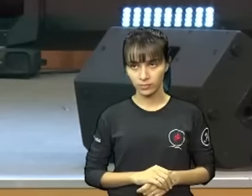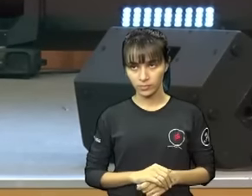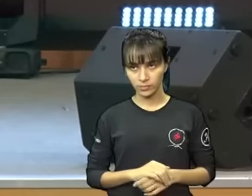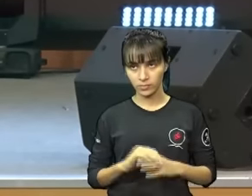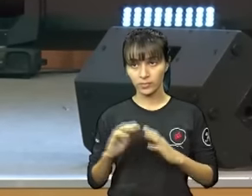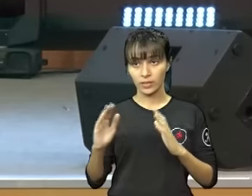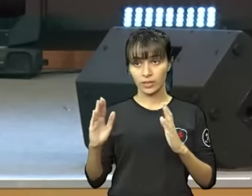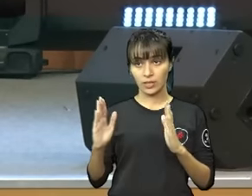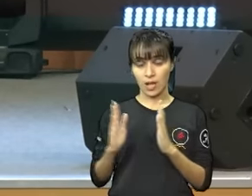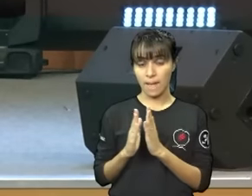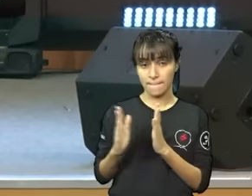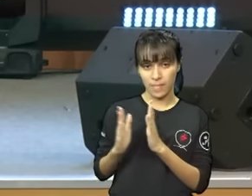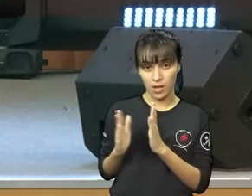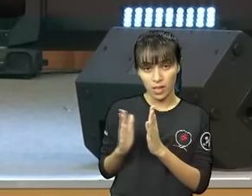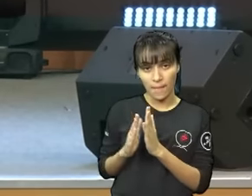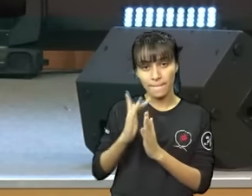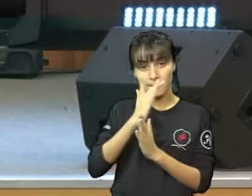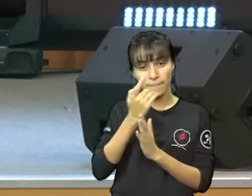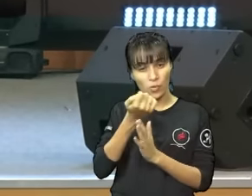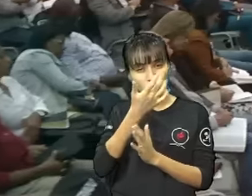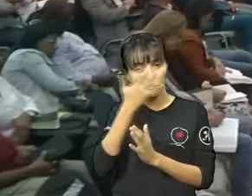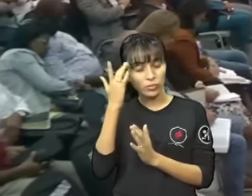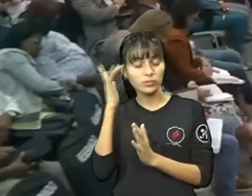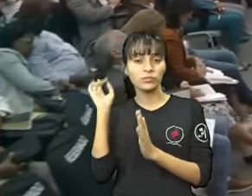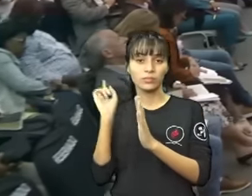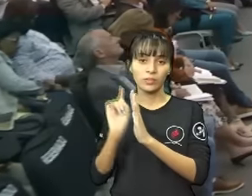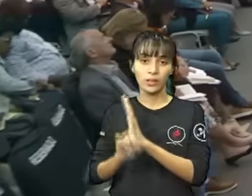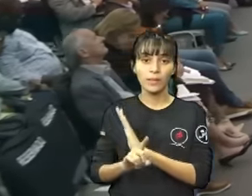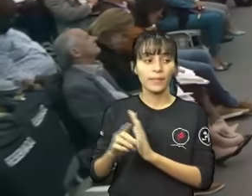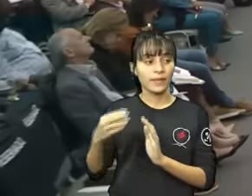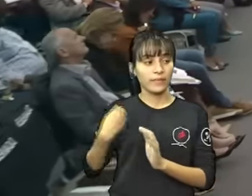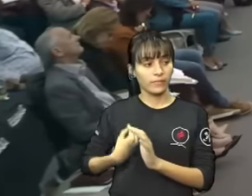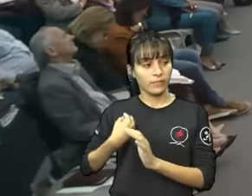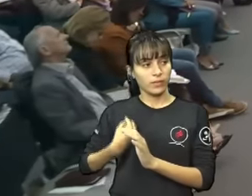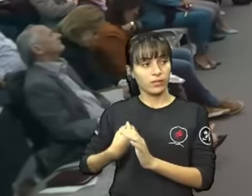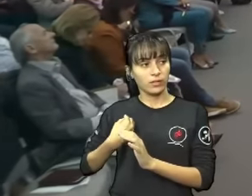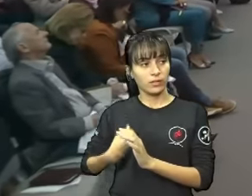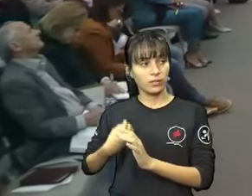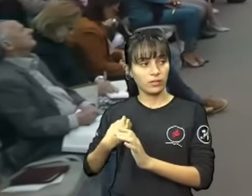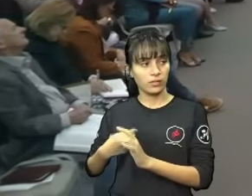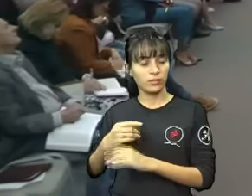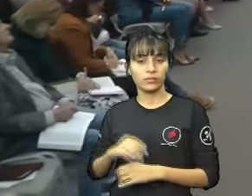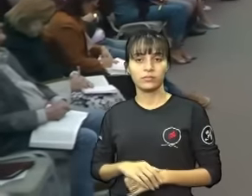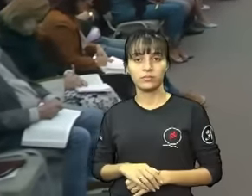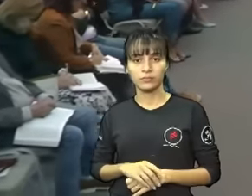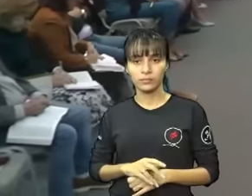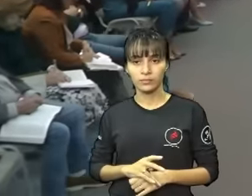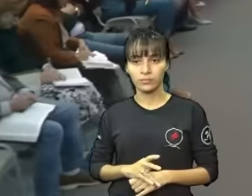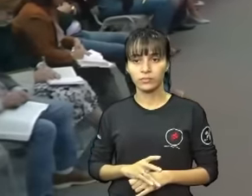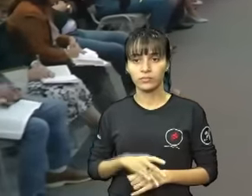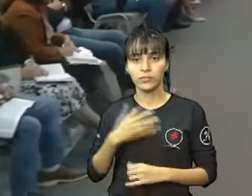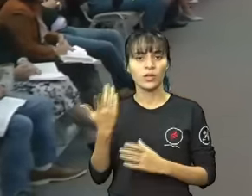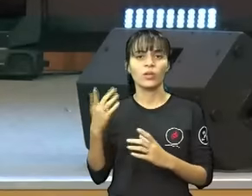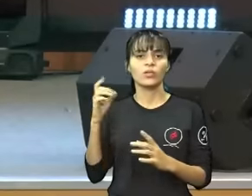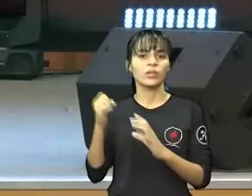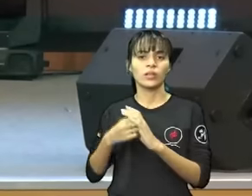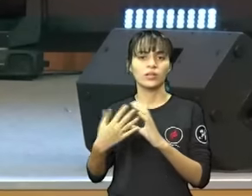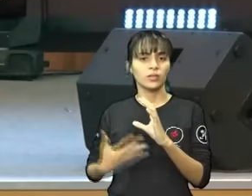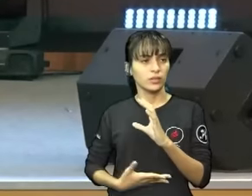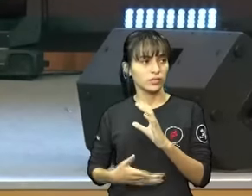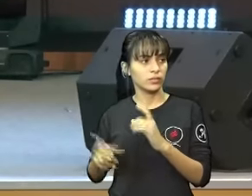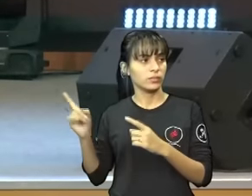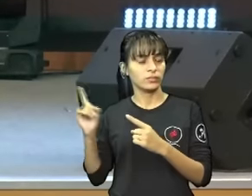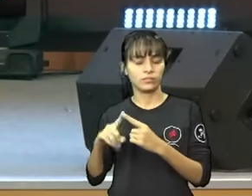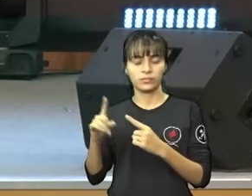apertado poucos são os que entram mas conduz a vão ver ouvir Quais são as características número um